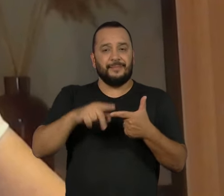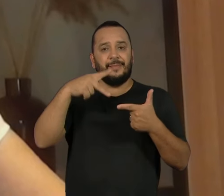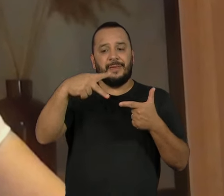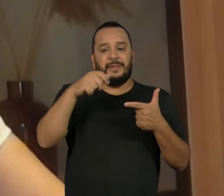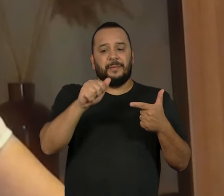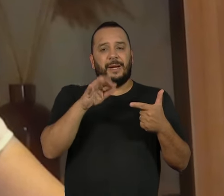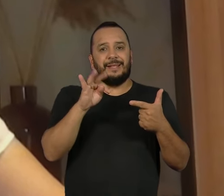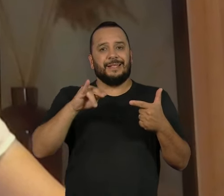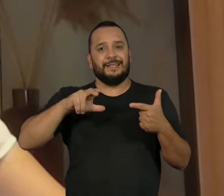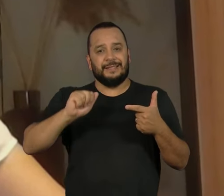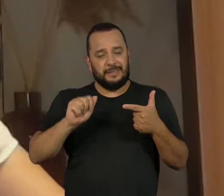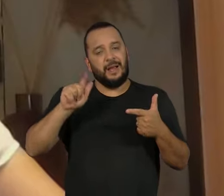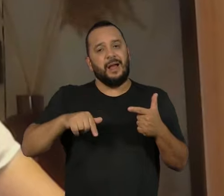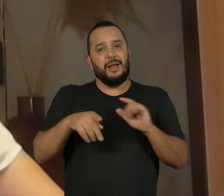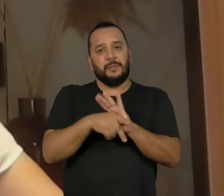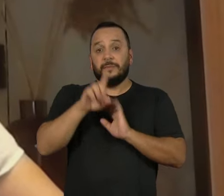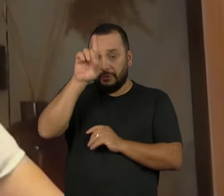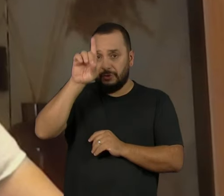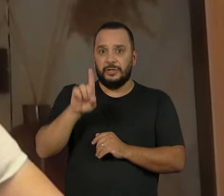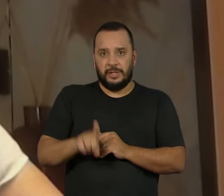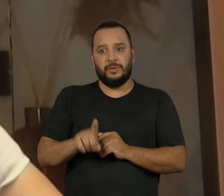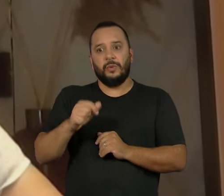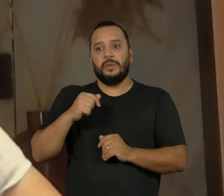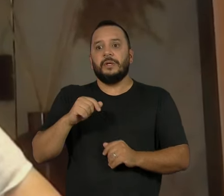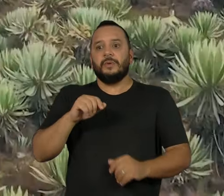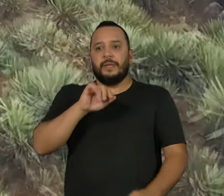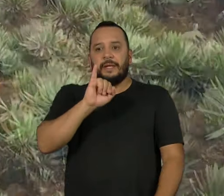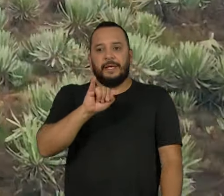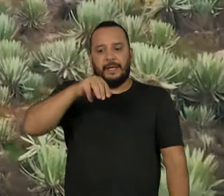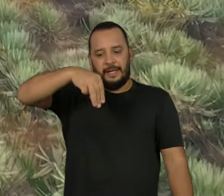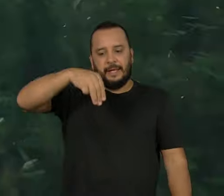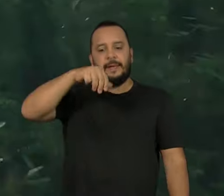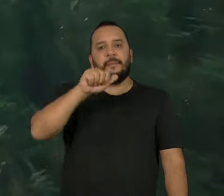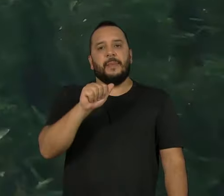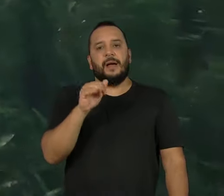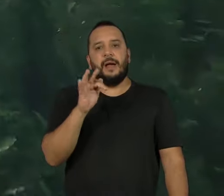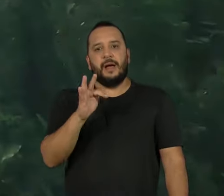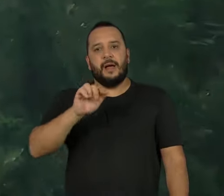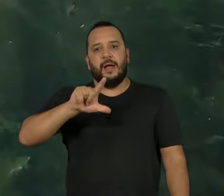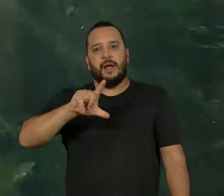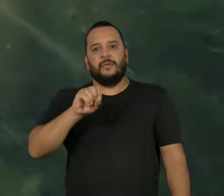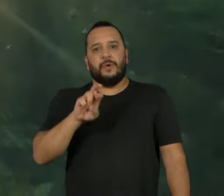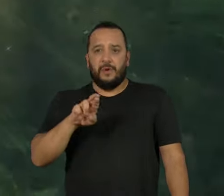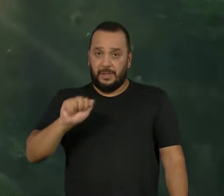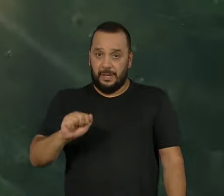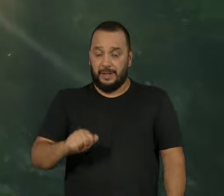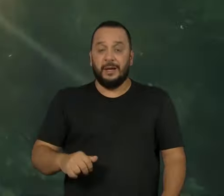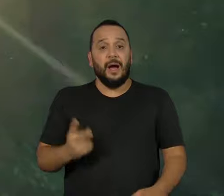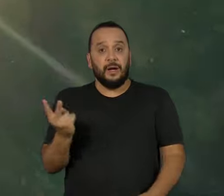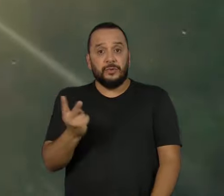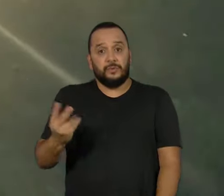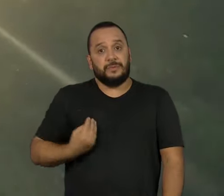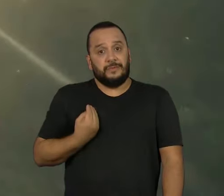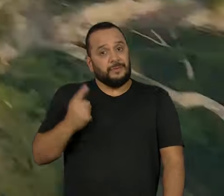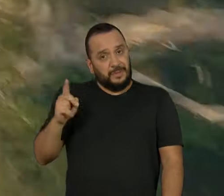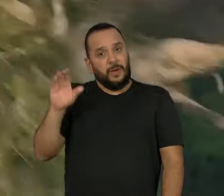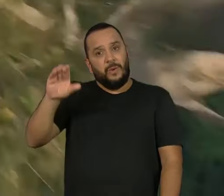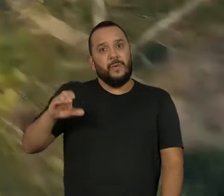diretora de Sócio-Biodiversidade do Imaflora. Elas estão na Colômbia e acompanham o andamento